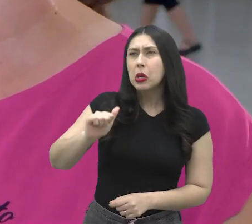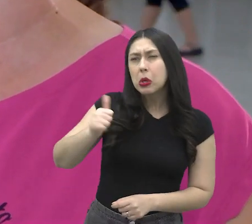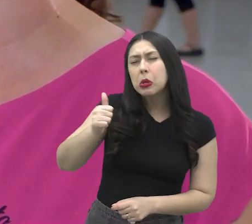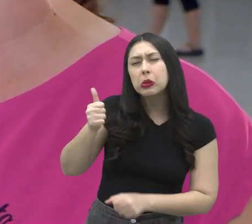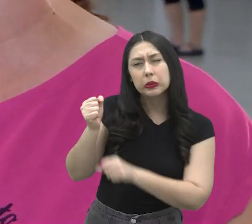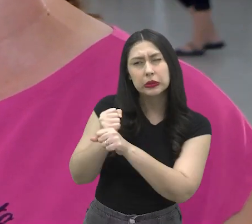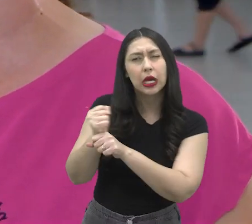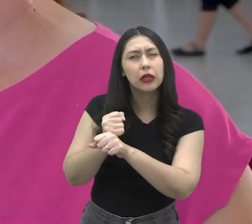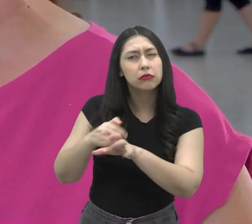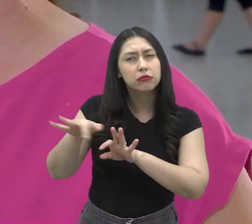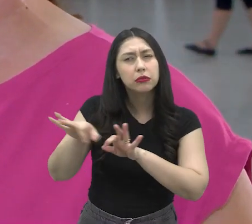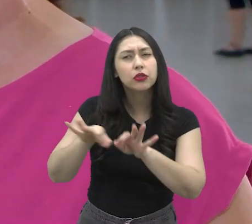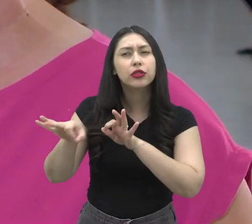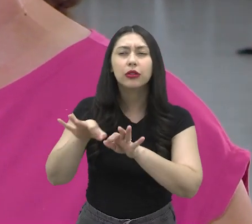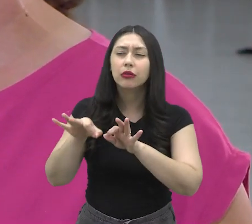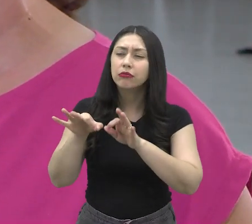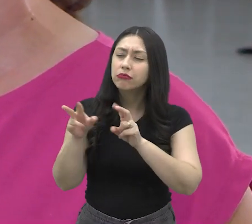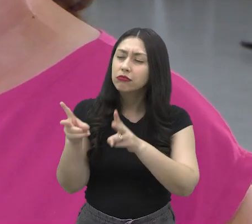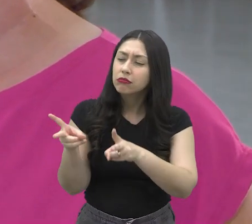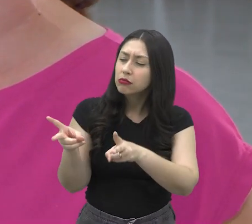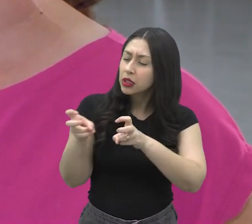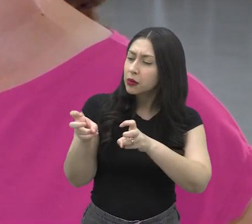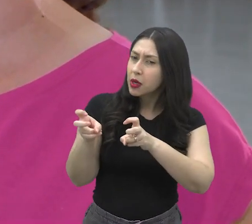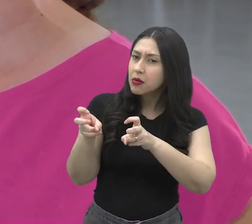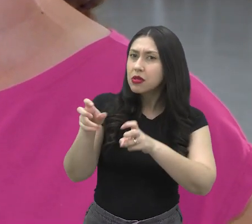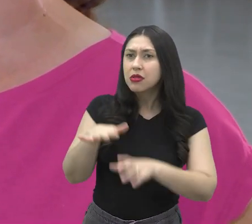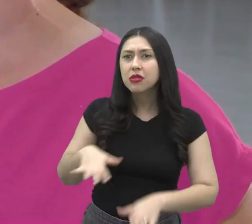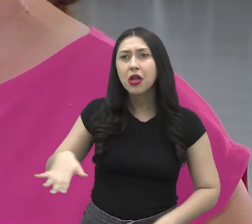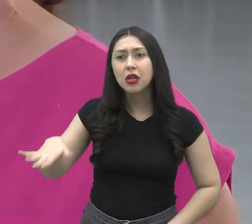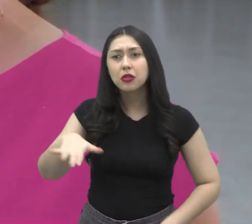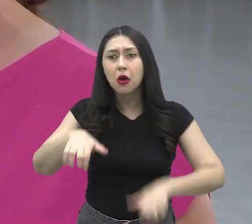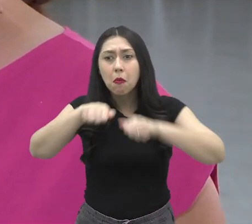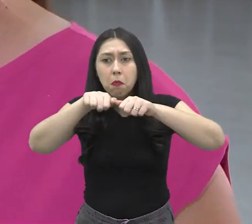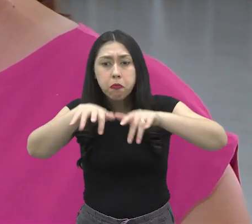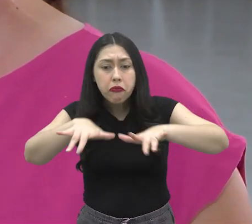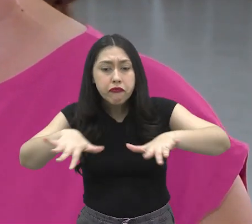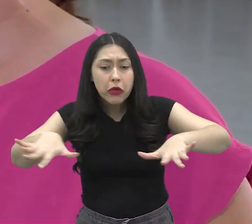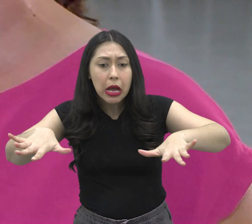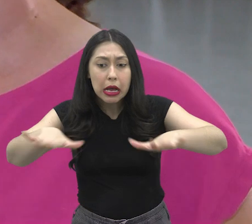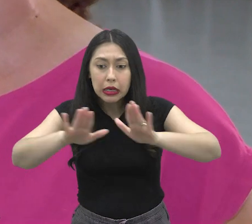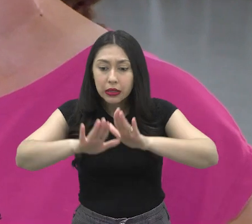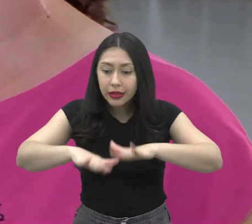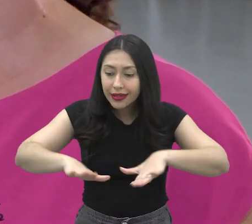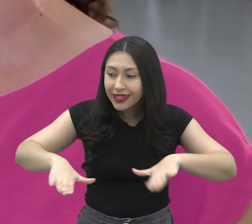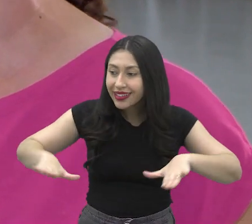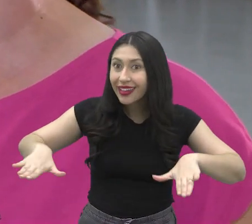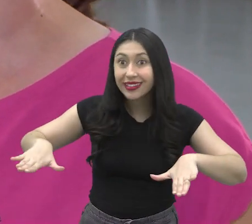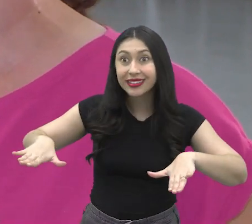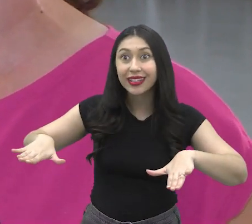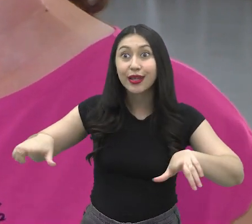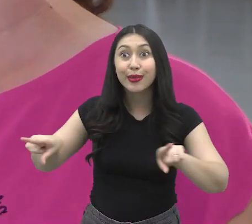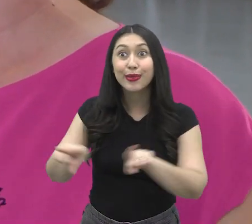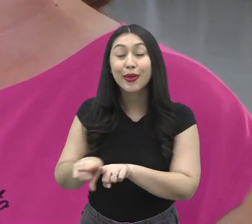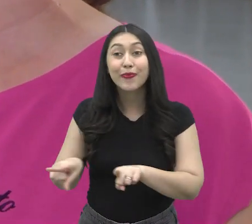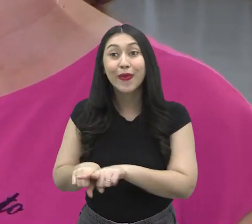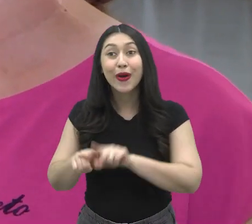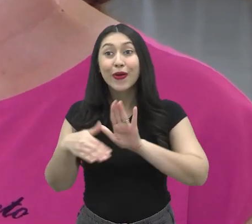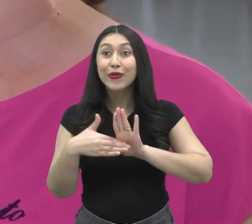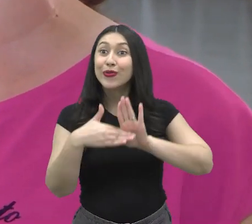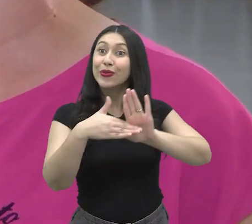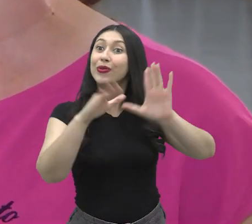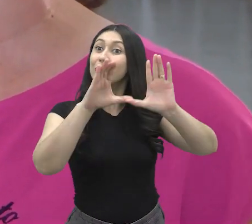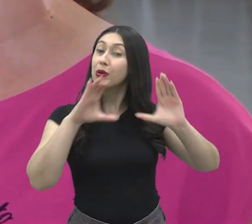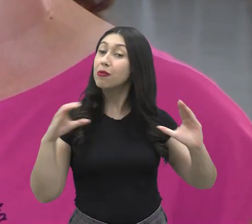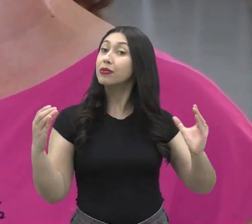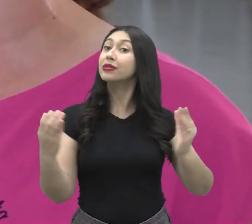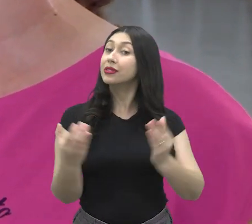11 anos de projeto a gente foi notando que o projeto não estava chegando somente nas crianças através da dança, mas